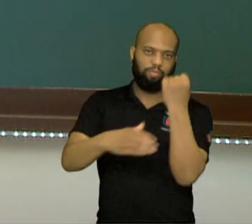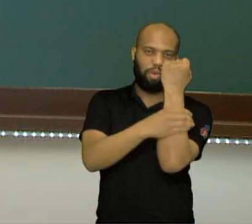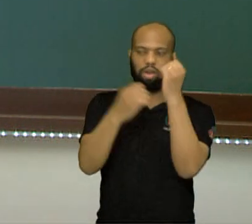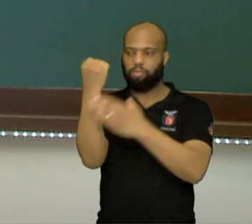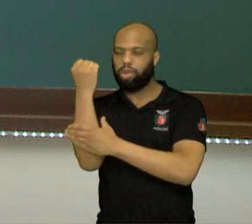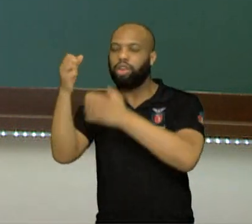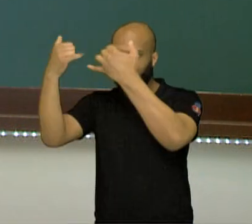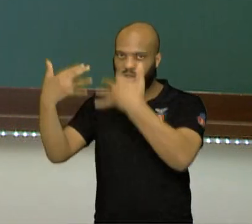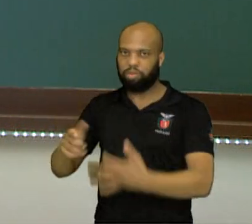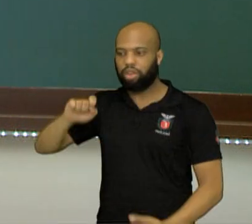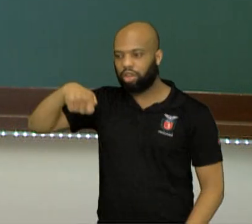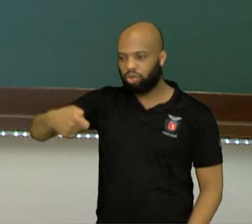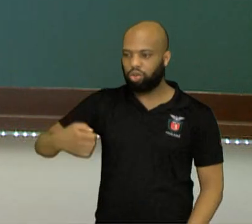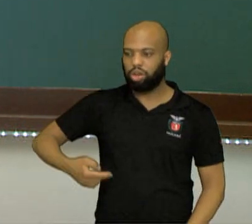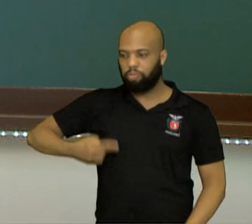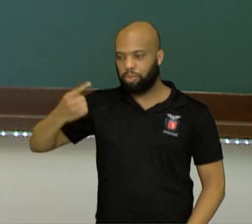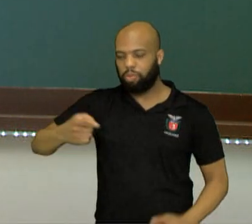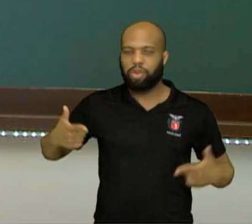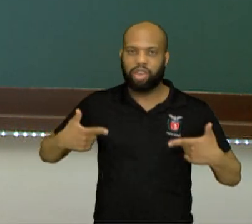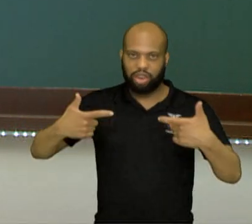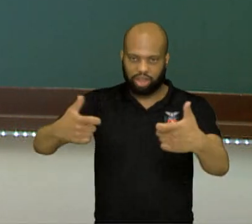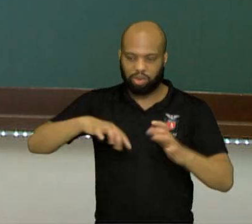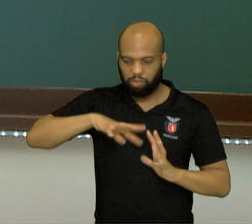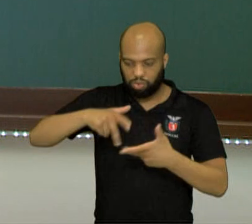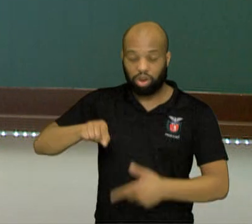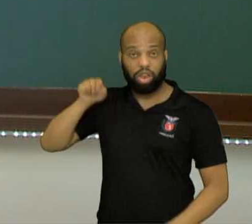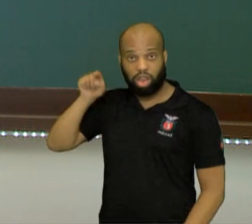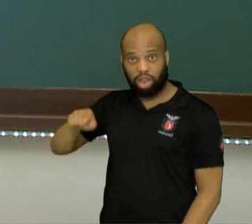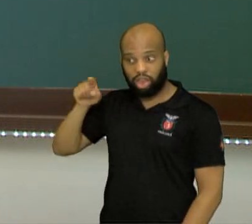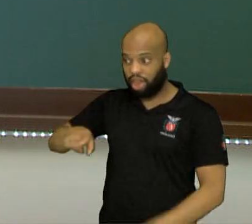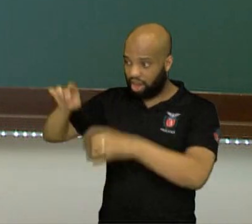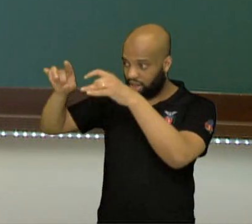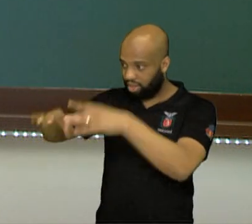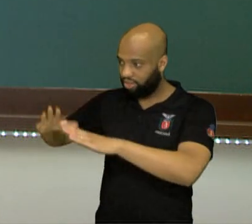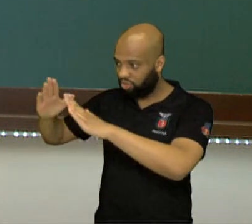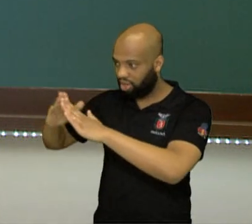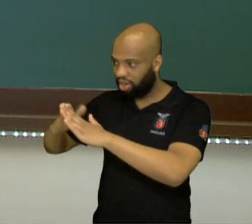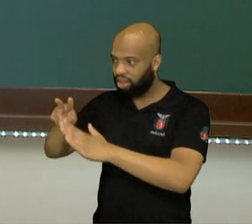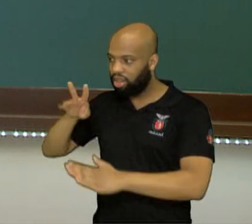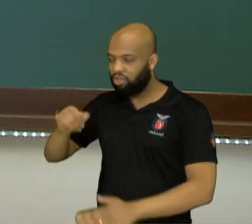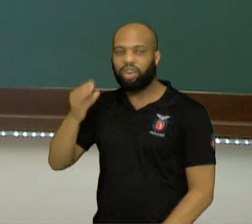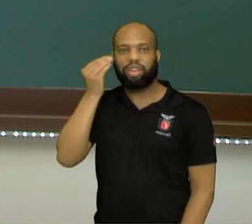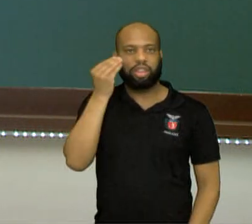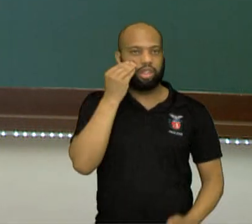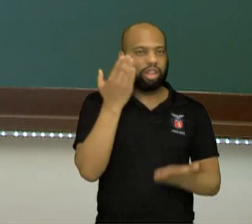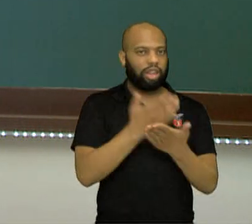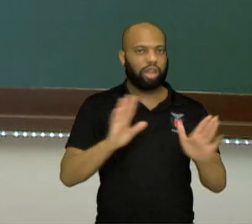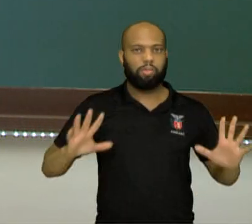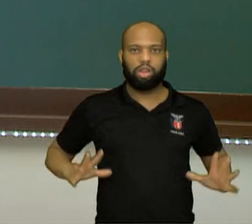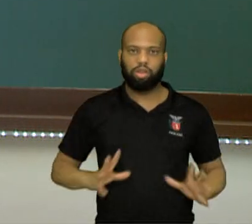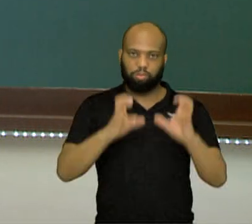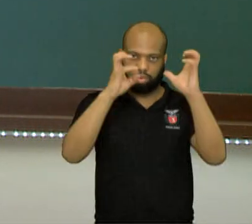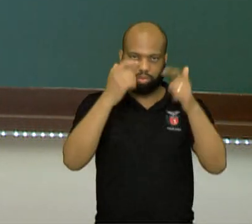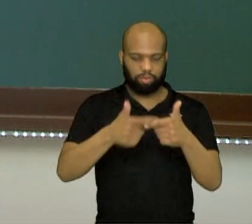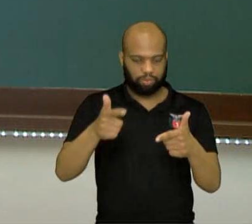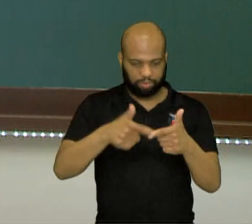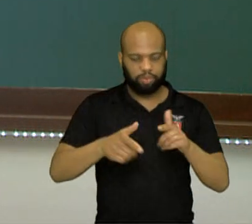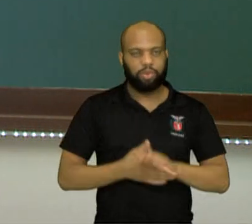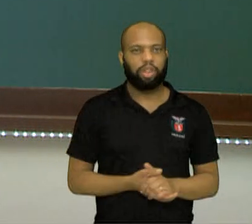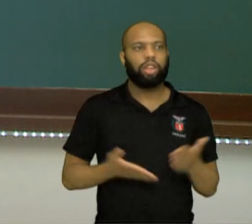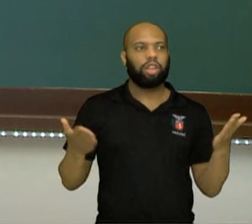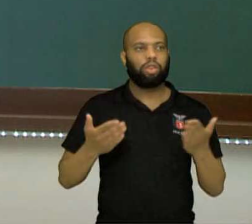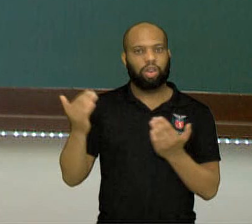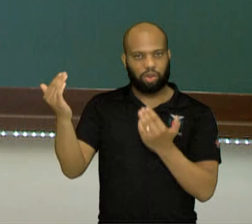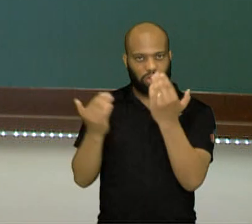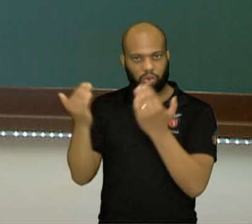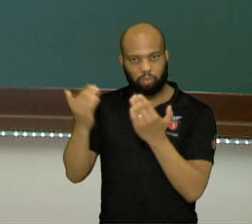fala sobre a primeira guerra mundial então Esse é um beijo a sua casa para tentar acabar com o conflito ou